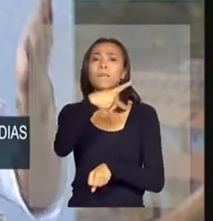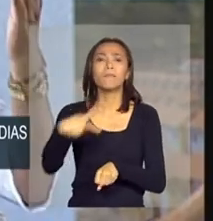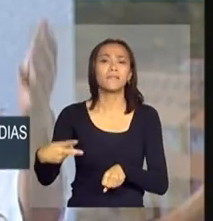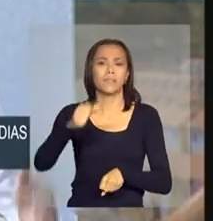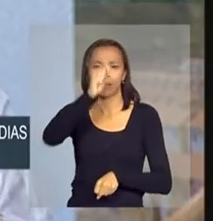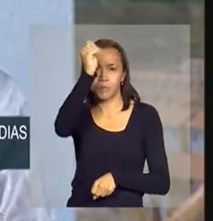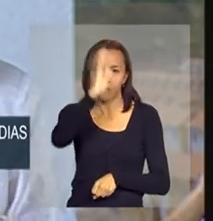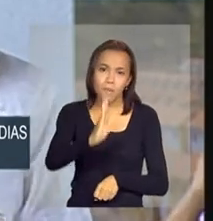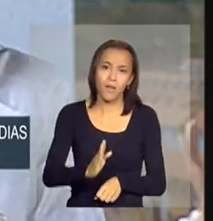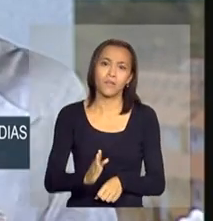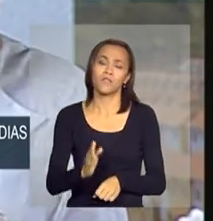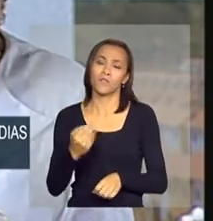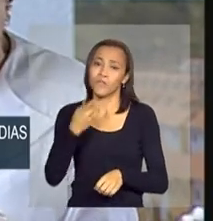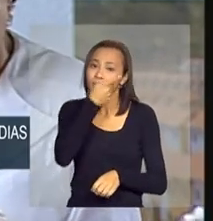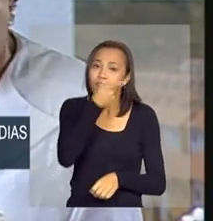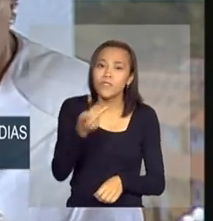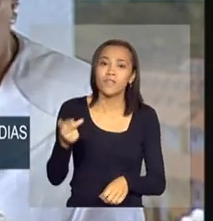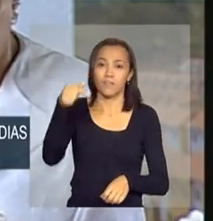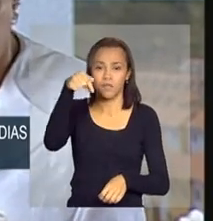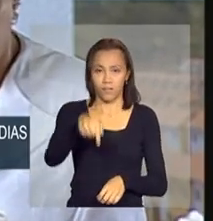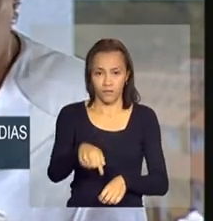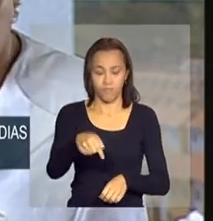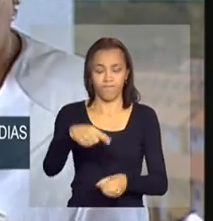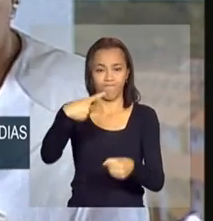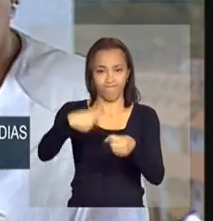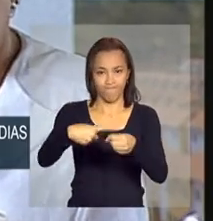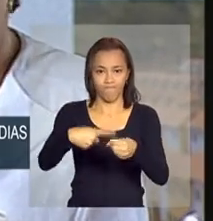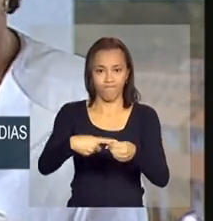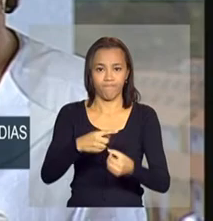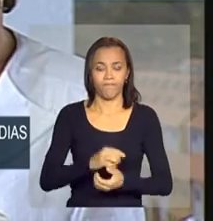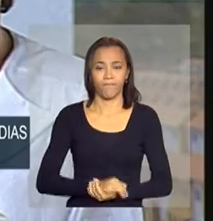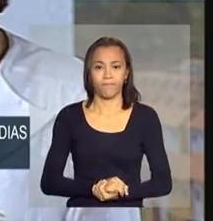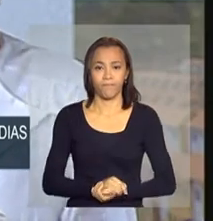da República e visite Castanhal